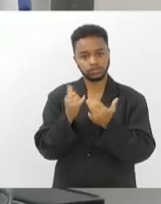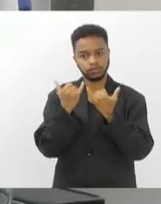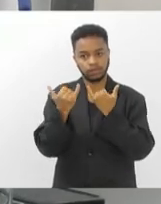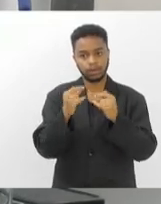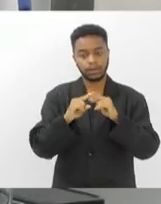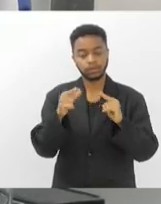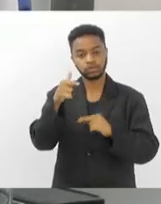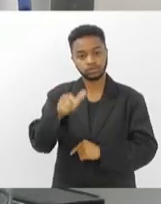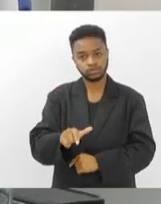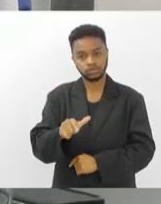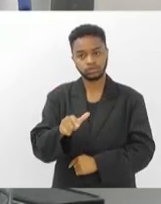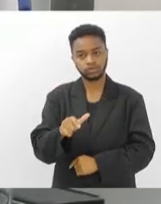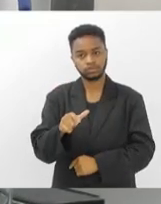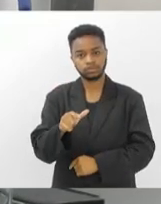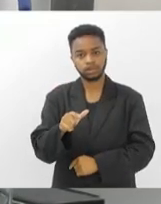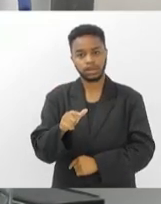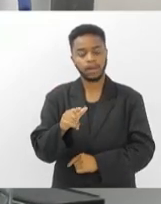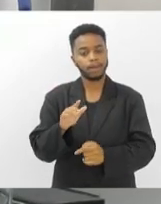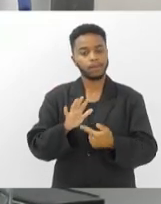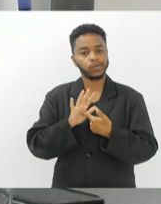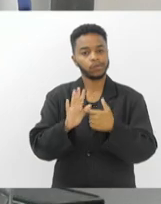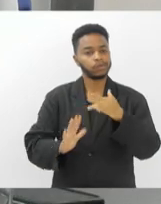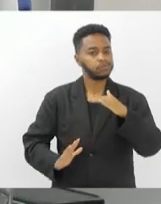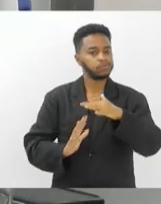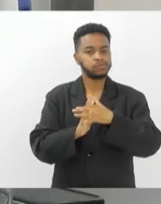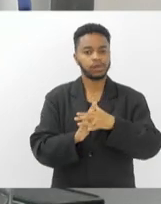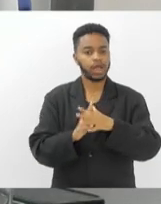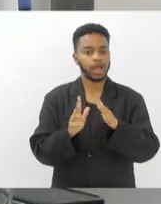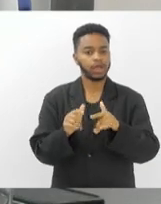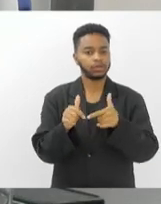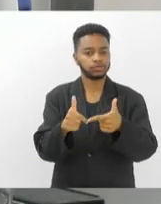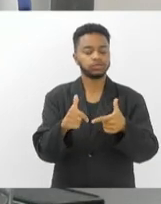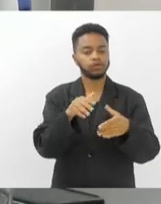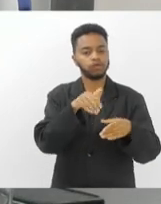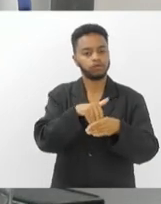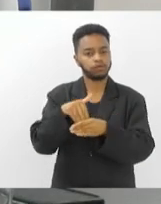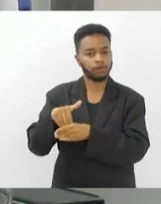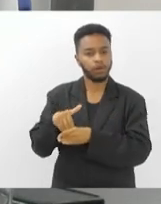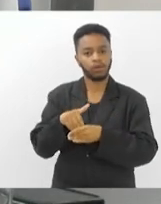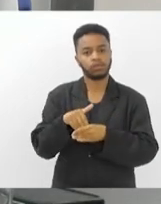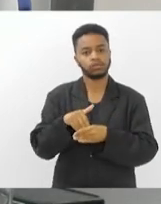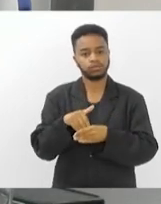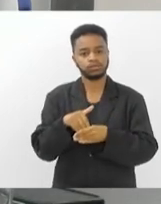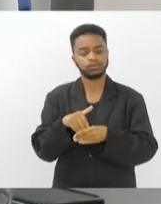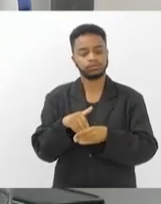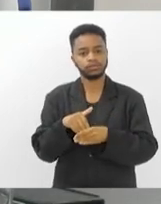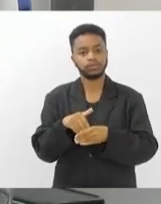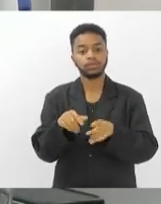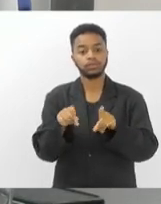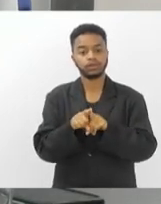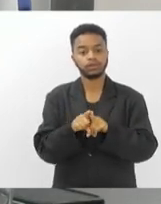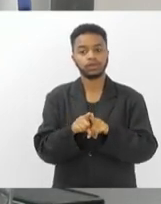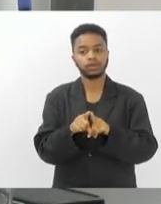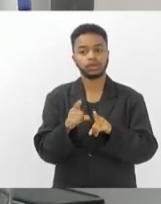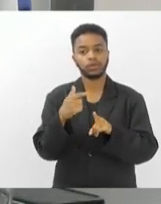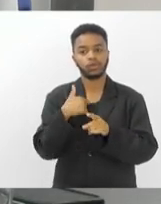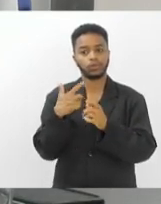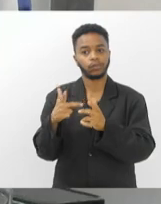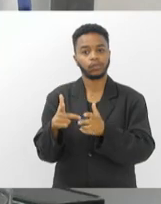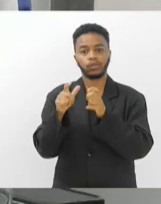de novo, são recordes históricos aí, deputado Delaroli. São recordes históricos e reconheço aí a